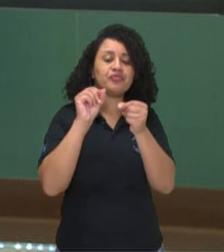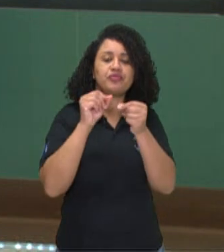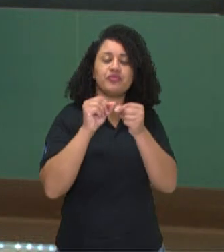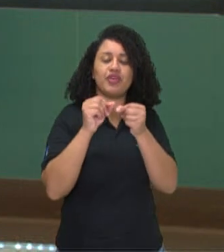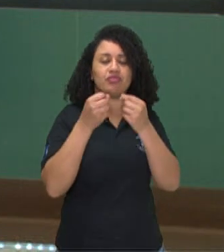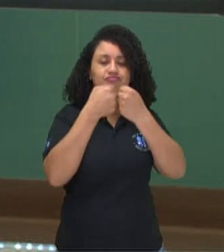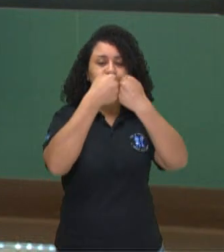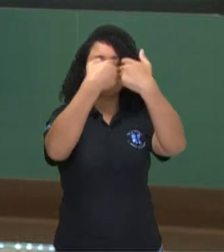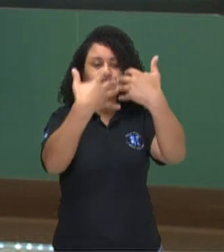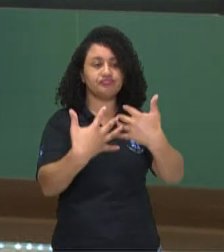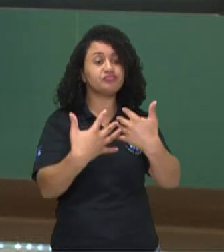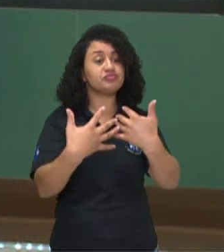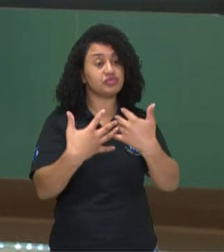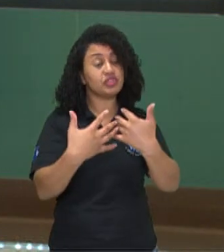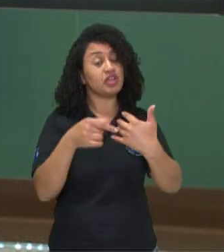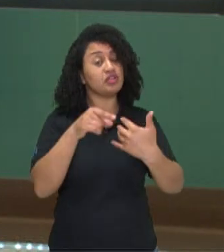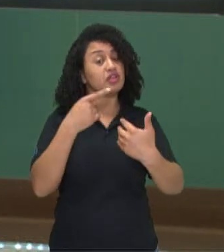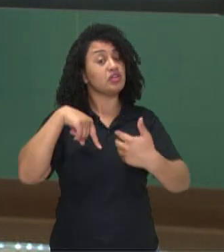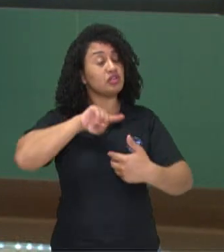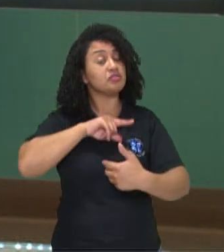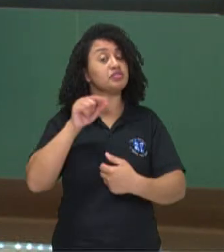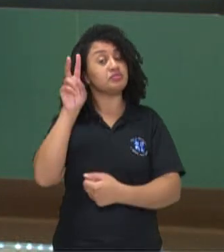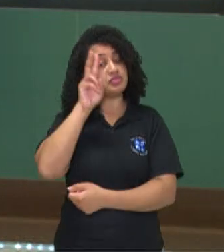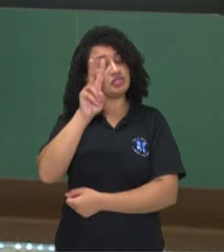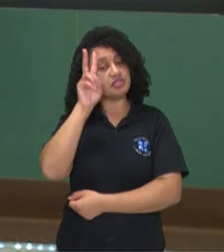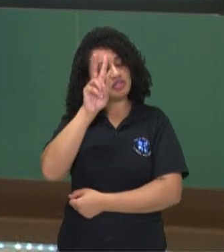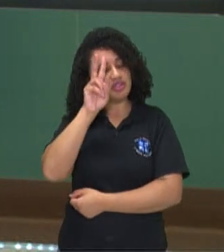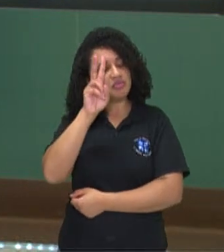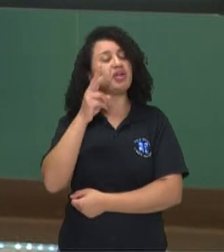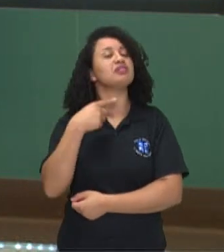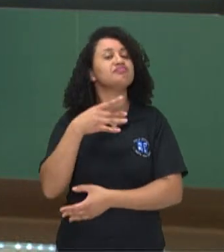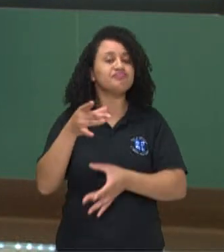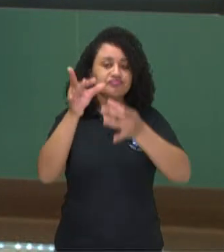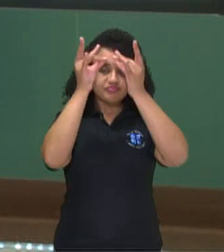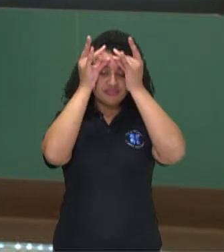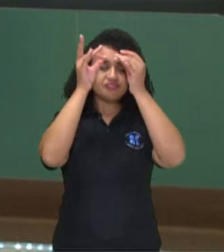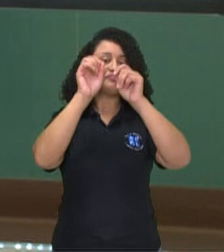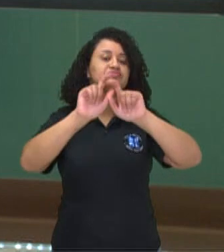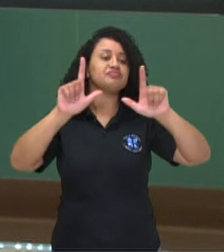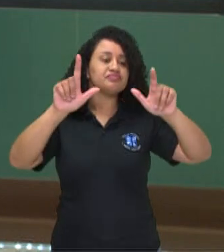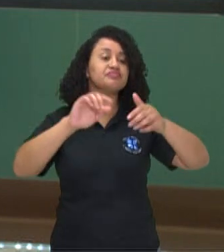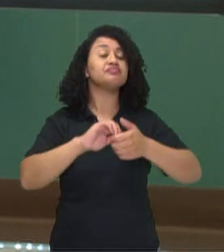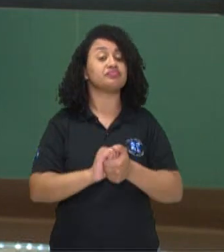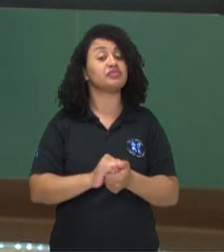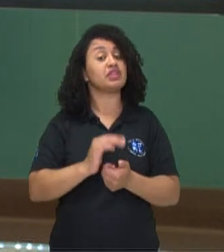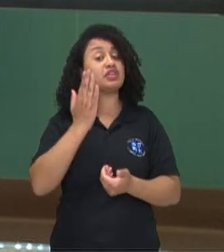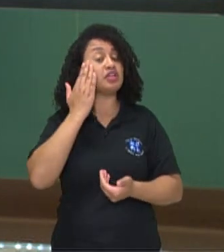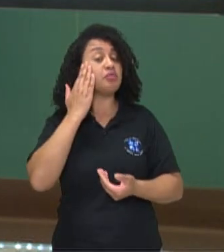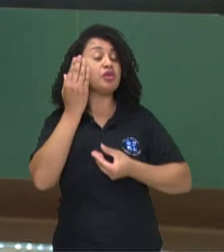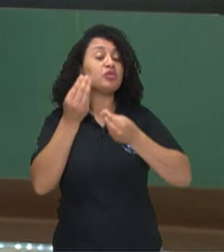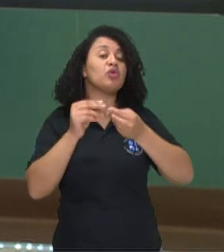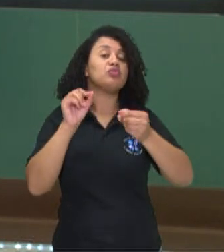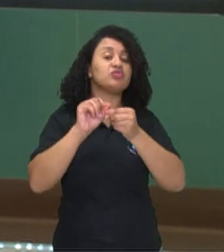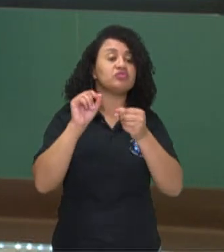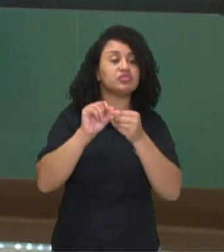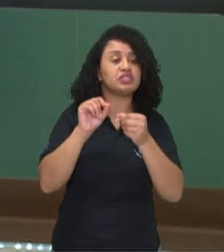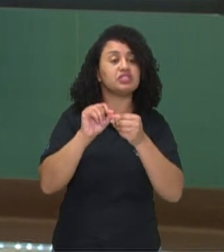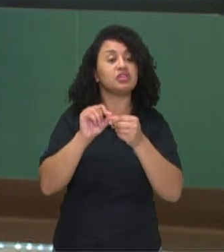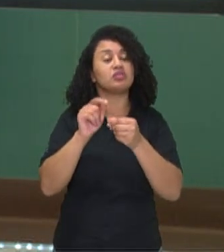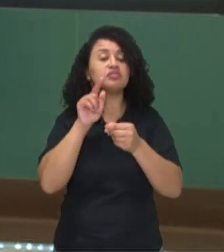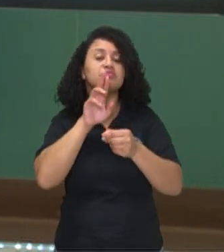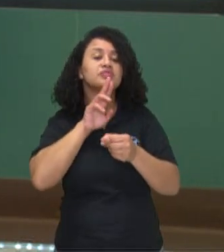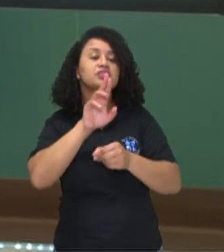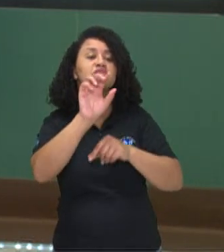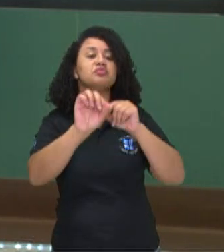de fatorar. E é isso que nós precisamos relembrar, ter fresquinho na nossa memória. Tendo as ferramentas, nós conseguimos resolver essa